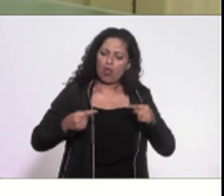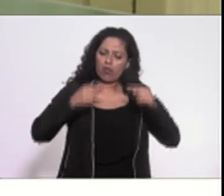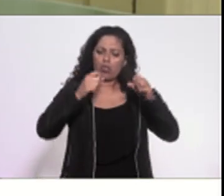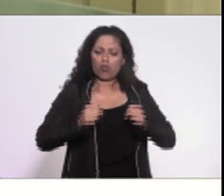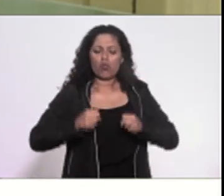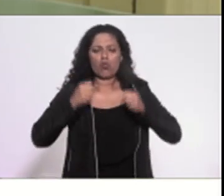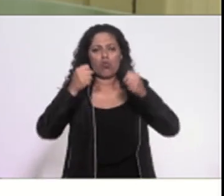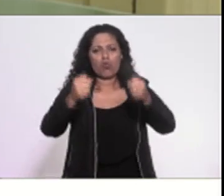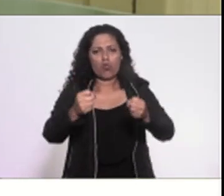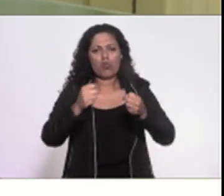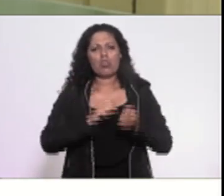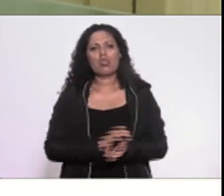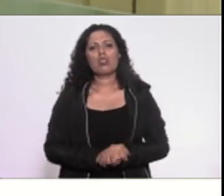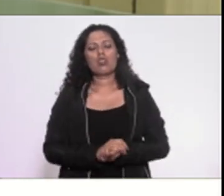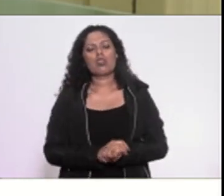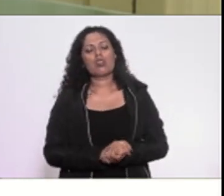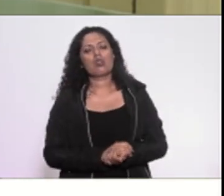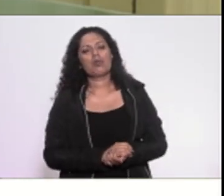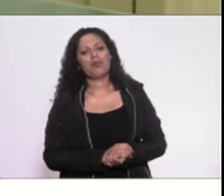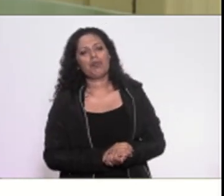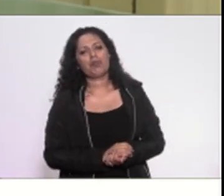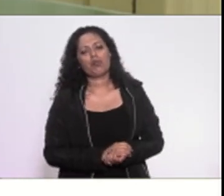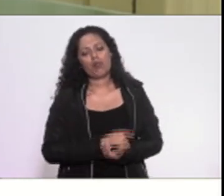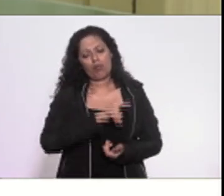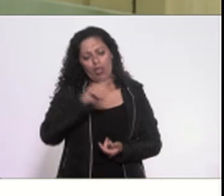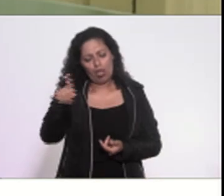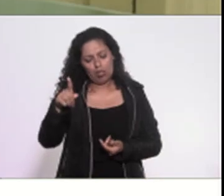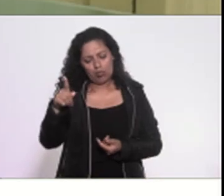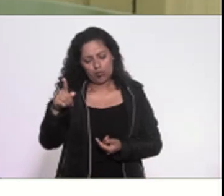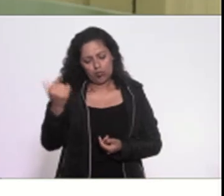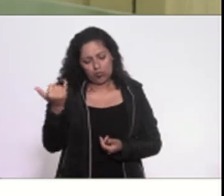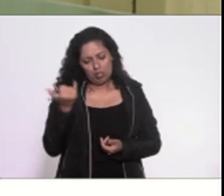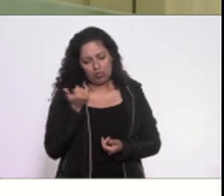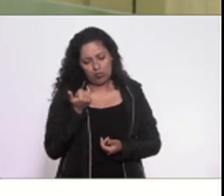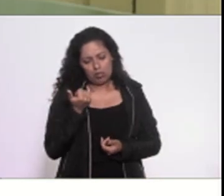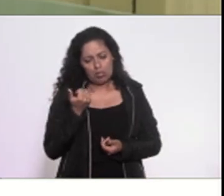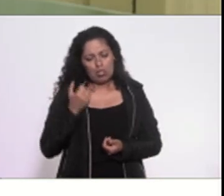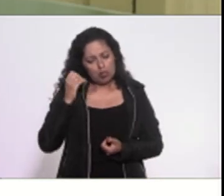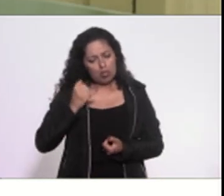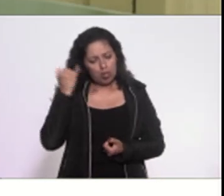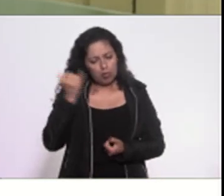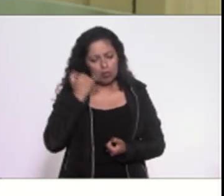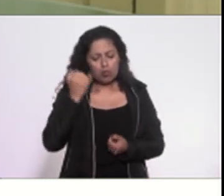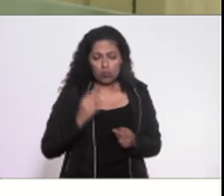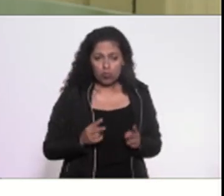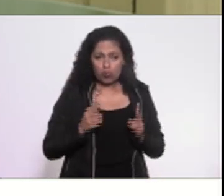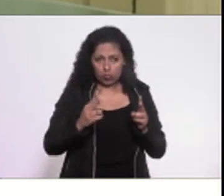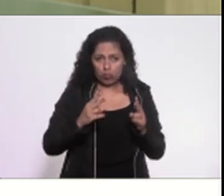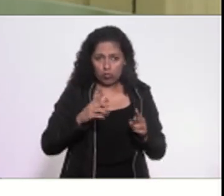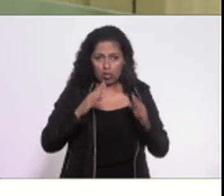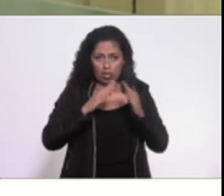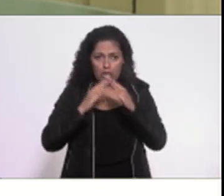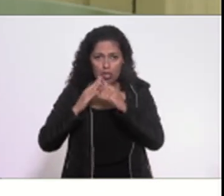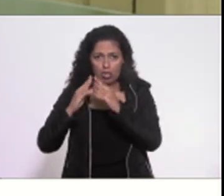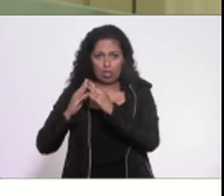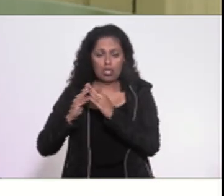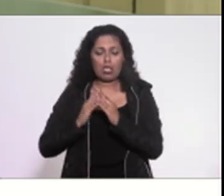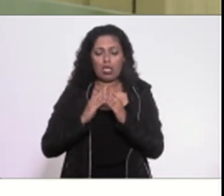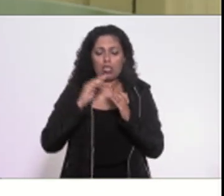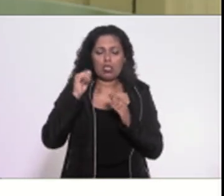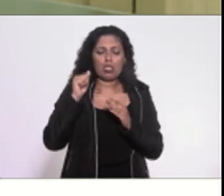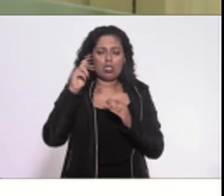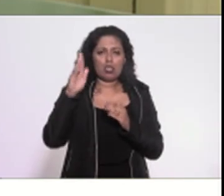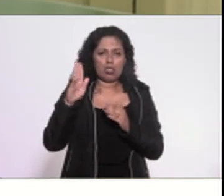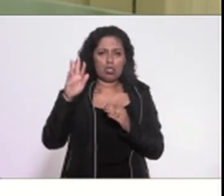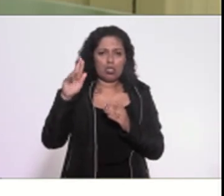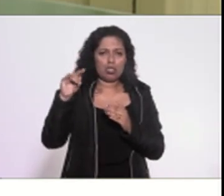luta, e o que elas trouxeram foi a importância de se manter, né? Não acabar,